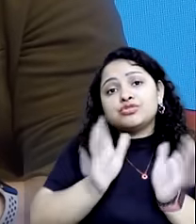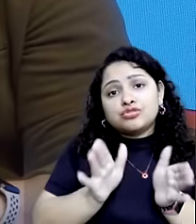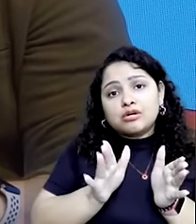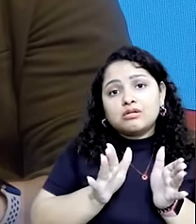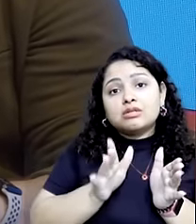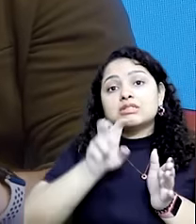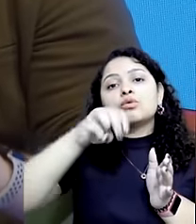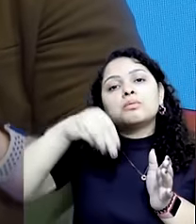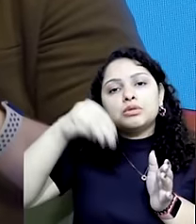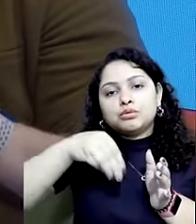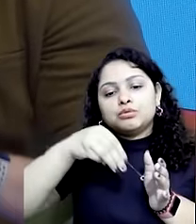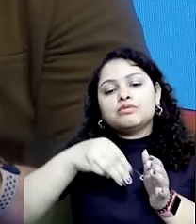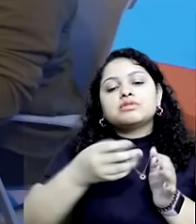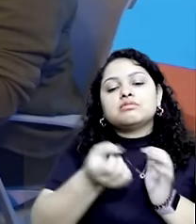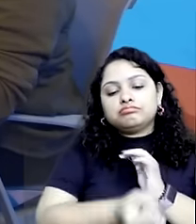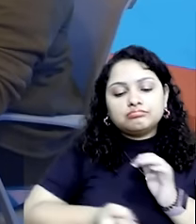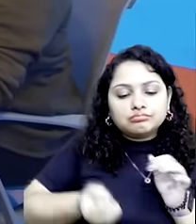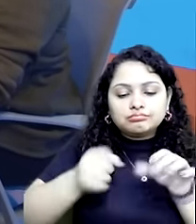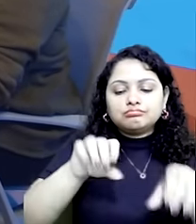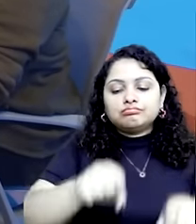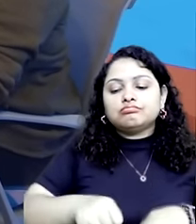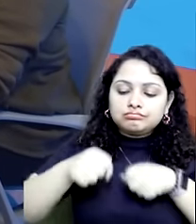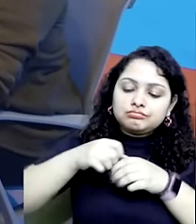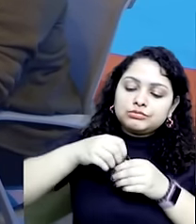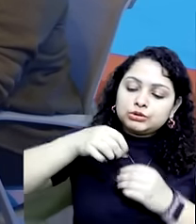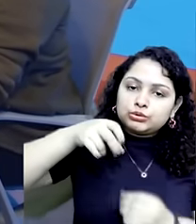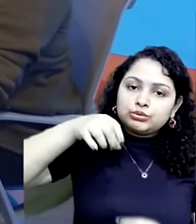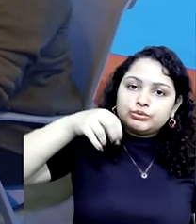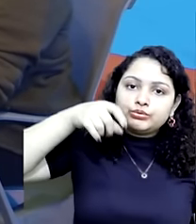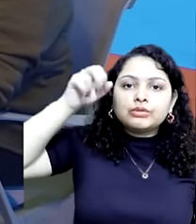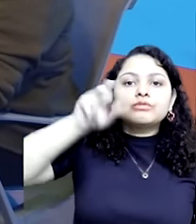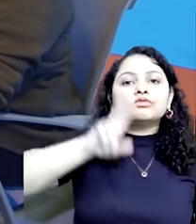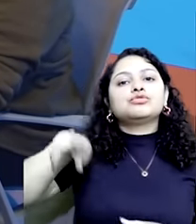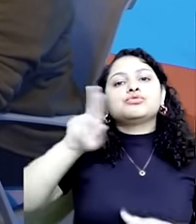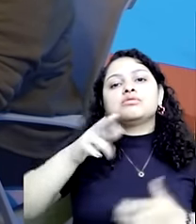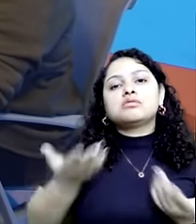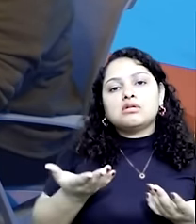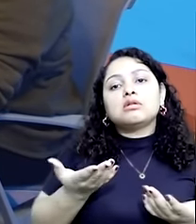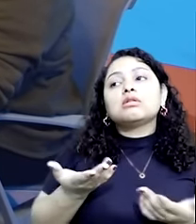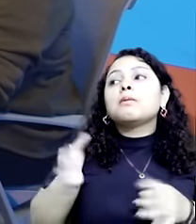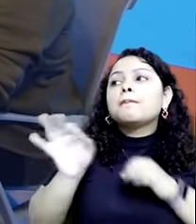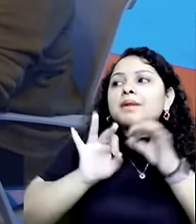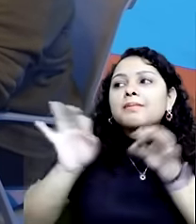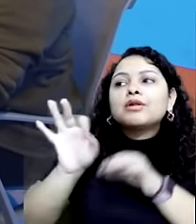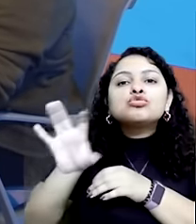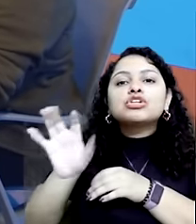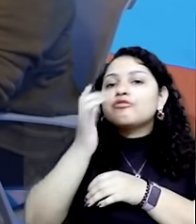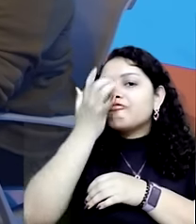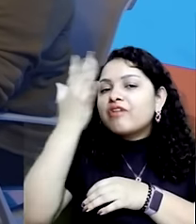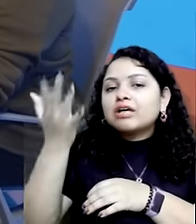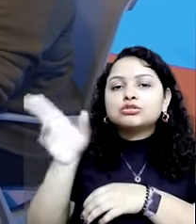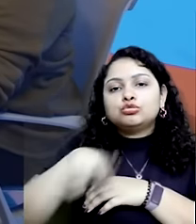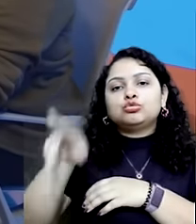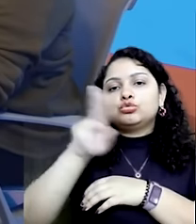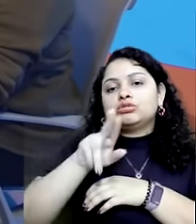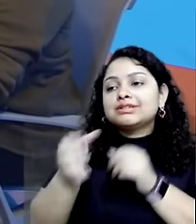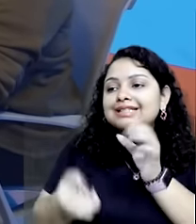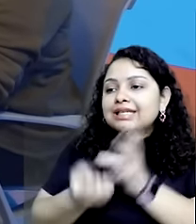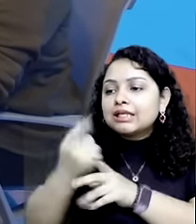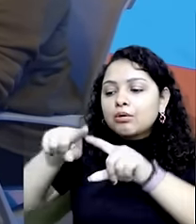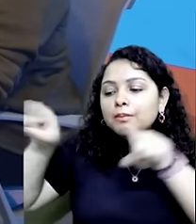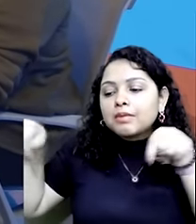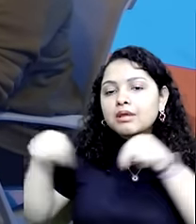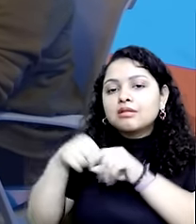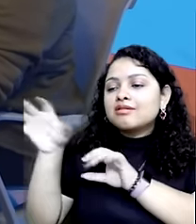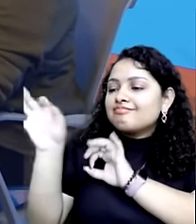5 minutos que vão acabar impedindo que você use isso no dia a dia então deixa de uma forma muito fácil coloca cria aquele ambiente